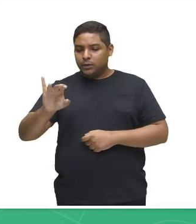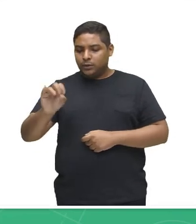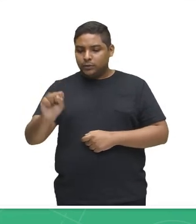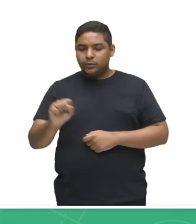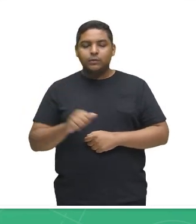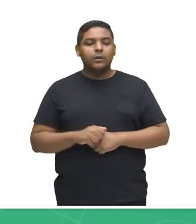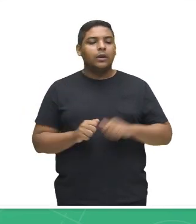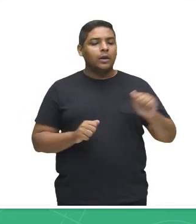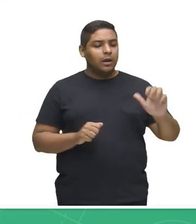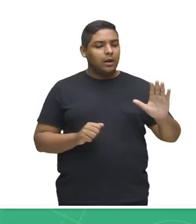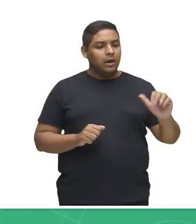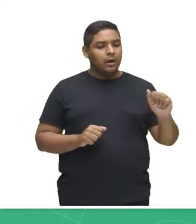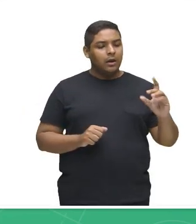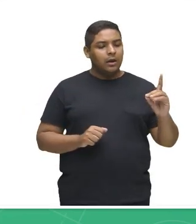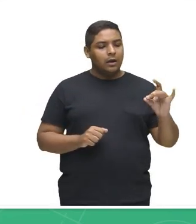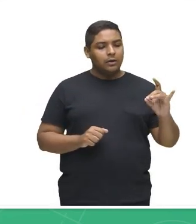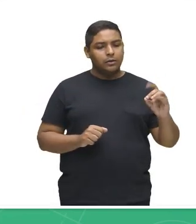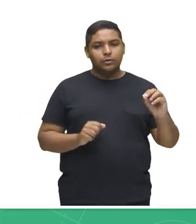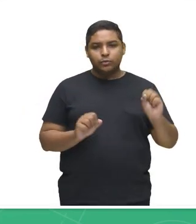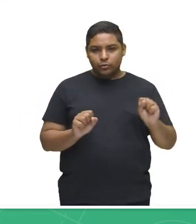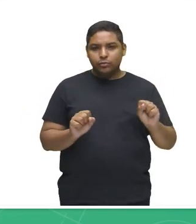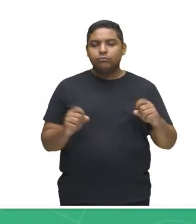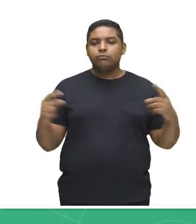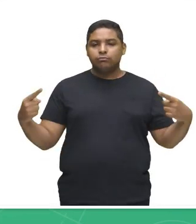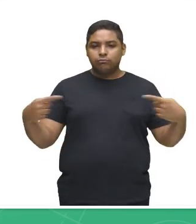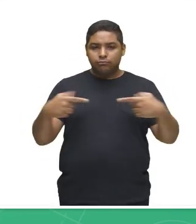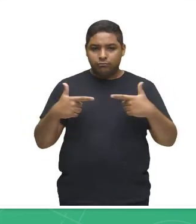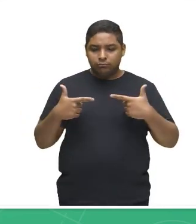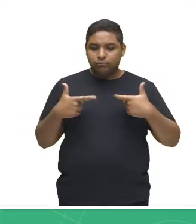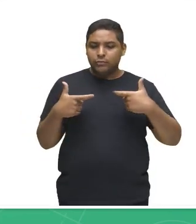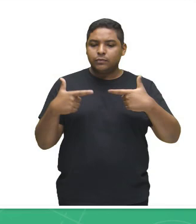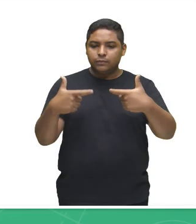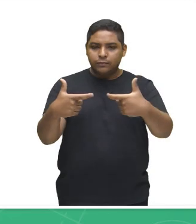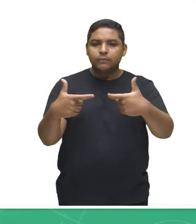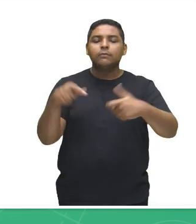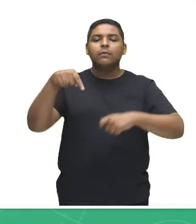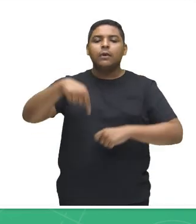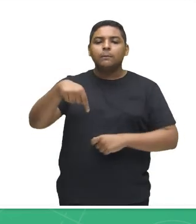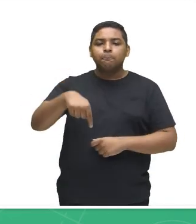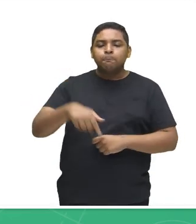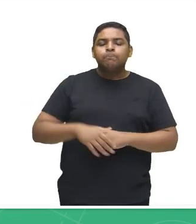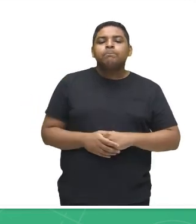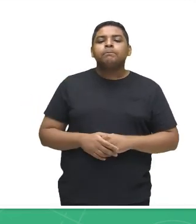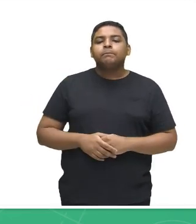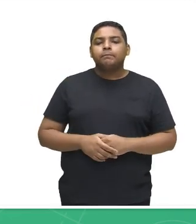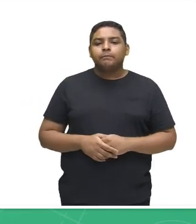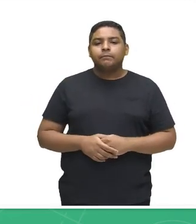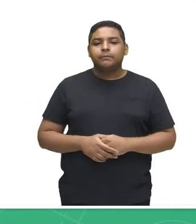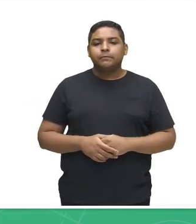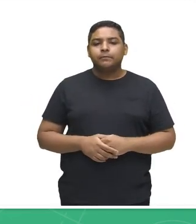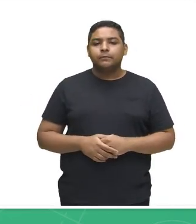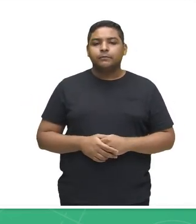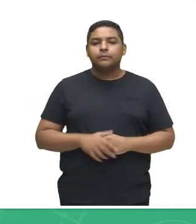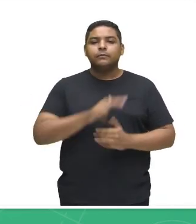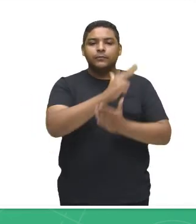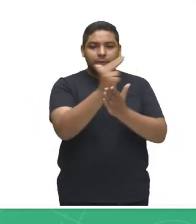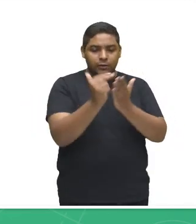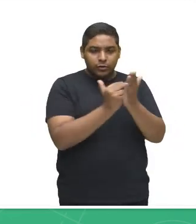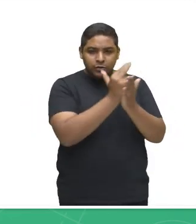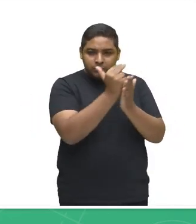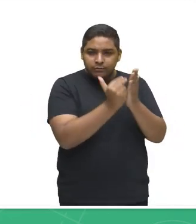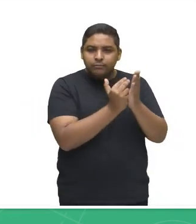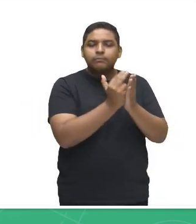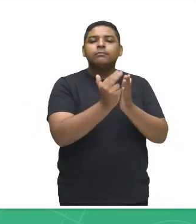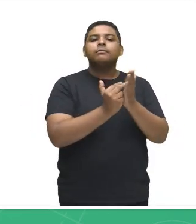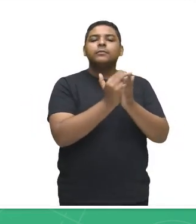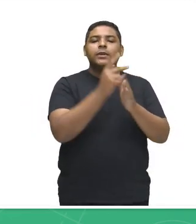primeira batalha registrada da história. Os sumérios vão colocá-las nas suas pedras, né, através da escrita cuneiforme. Então, nós temos o nosso